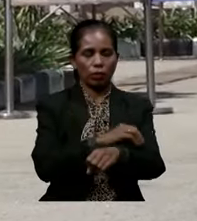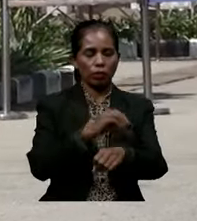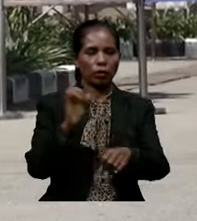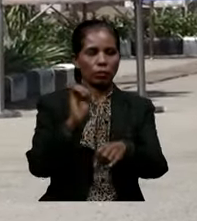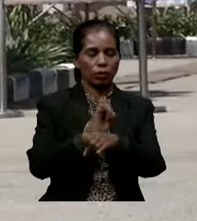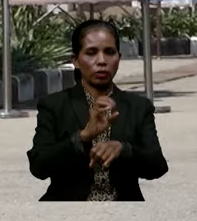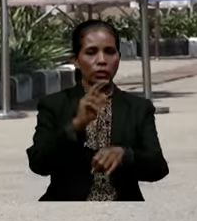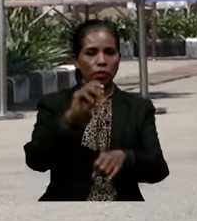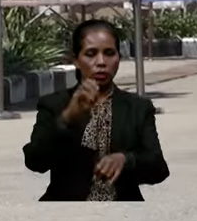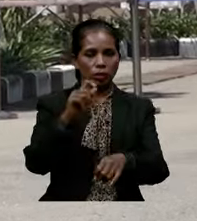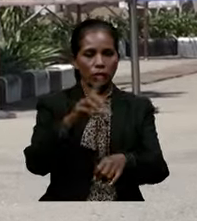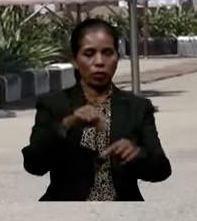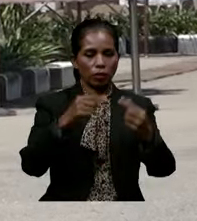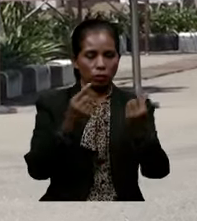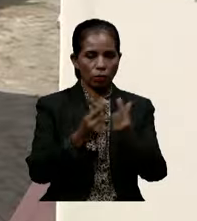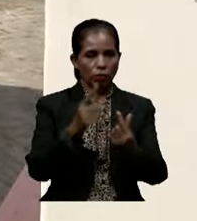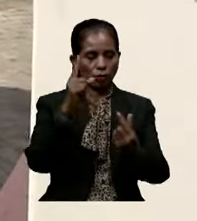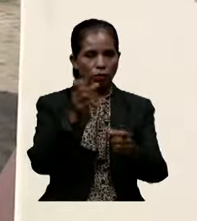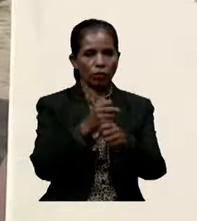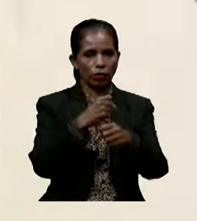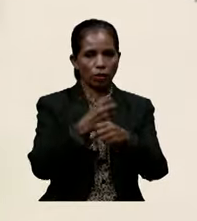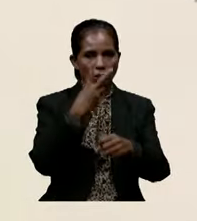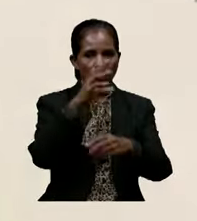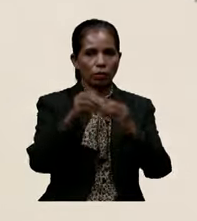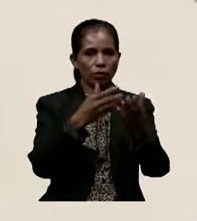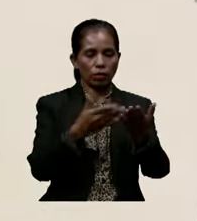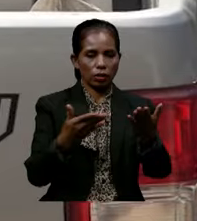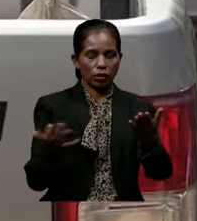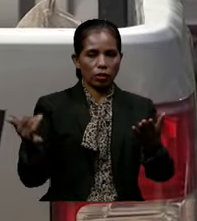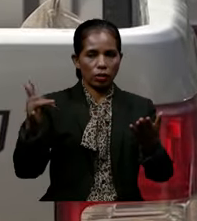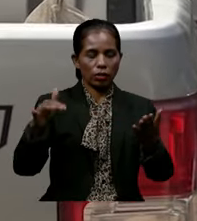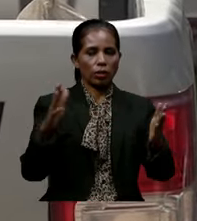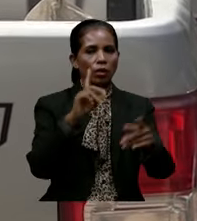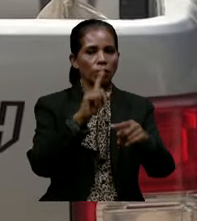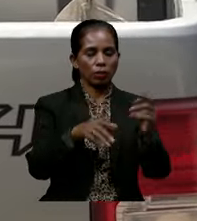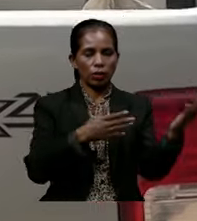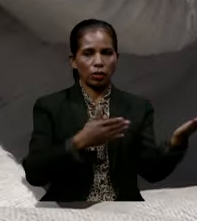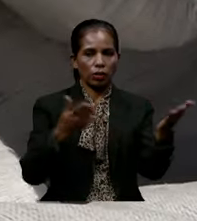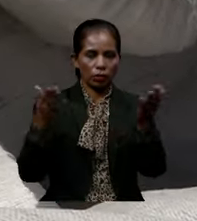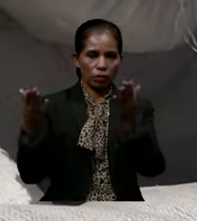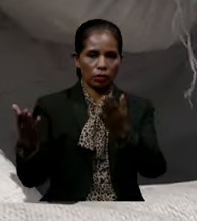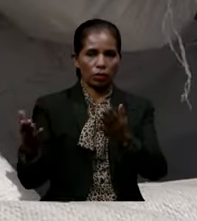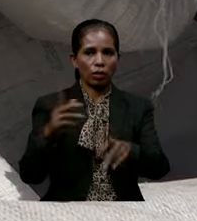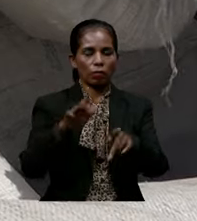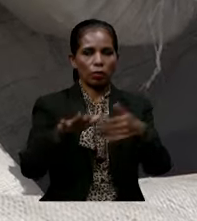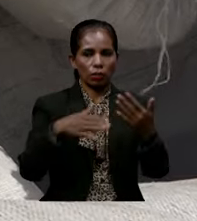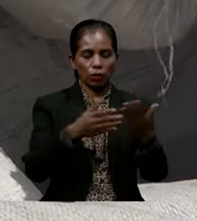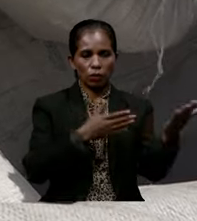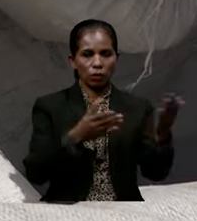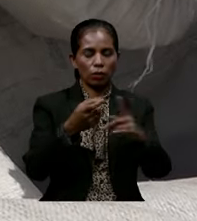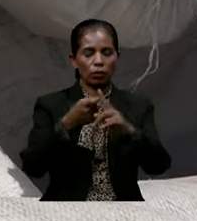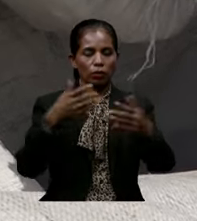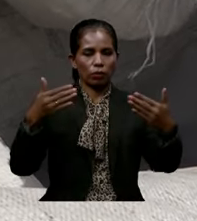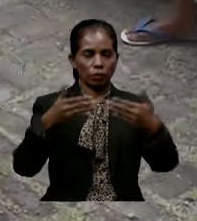Interior a tocar equipa conjunta ida onde há o controle da ação contrabando no durante, né? Cidadão Sira Atama Husi